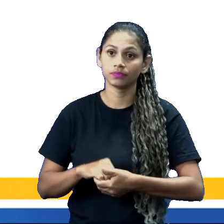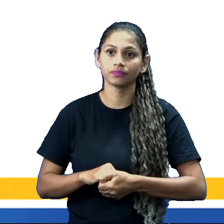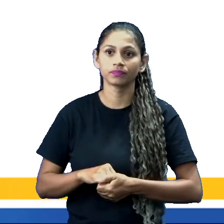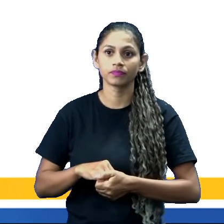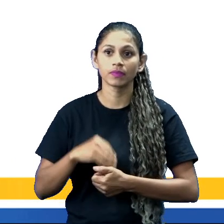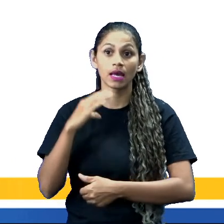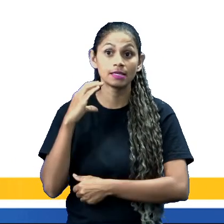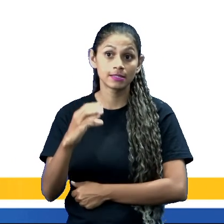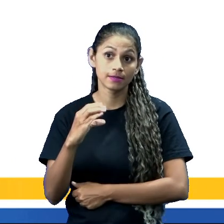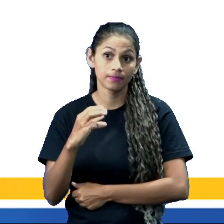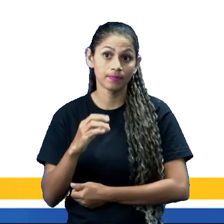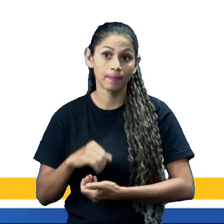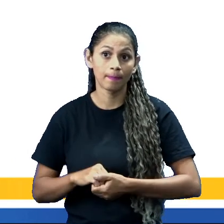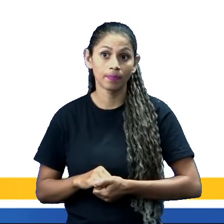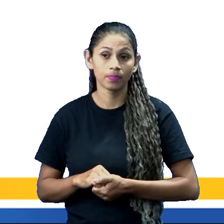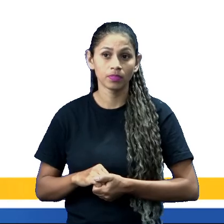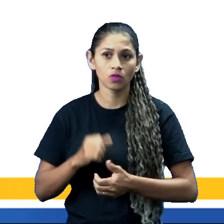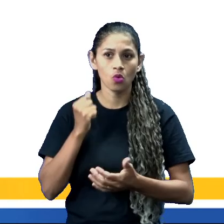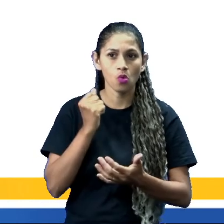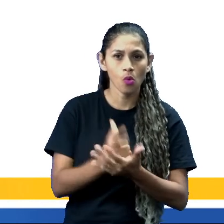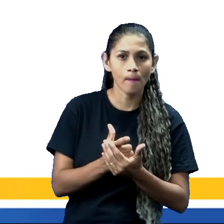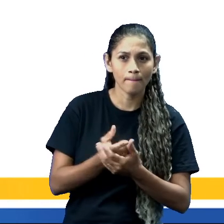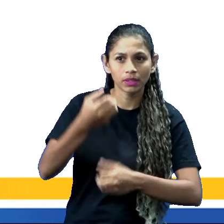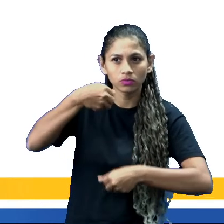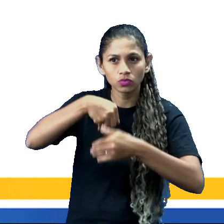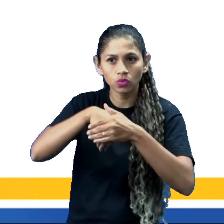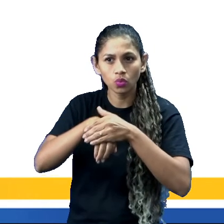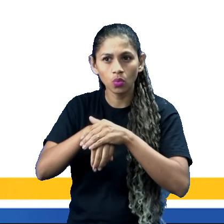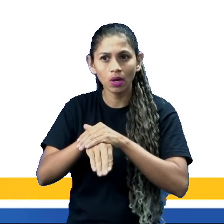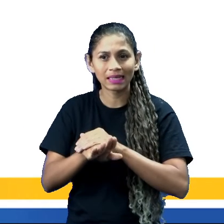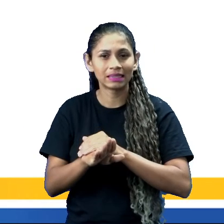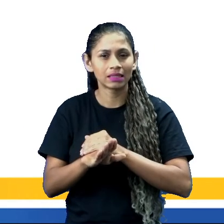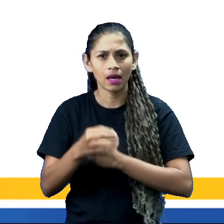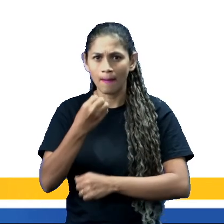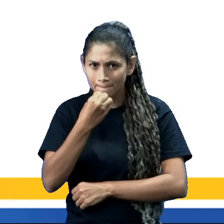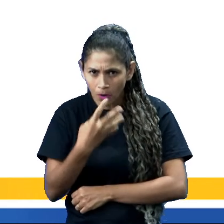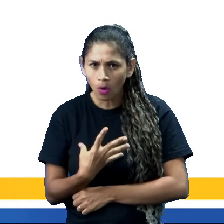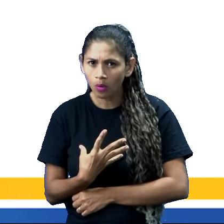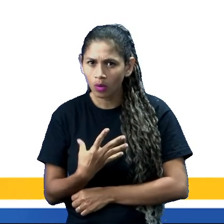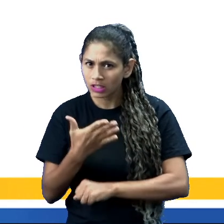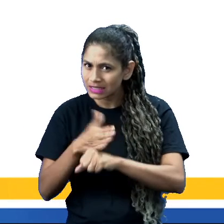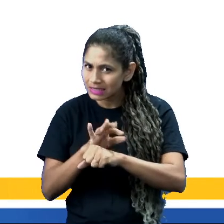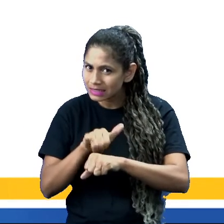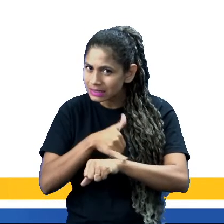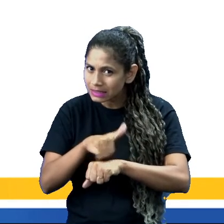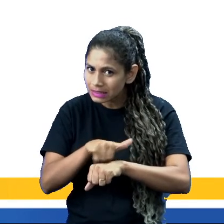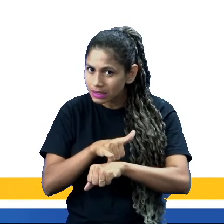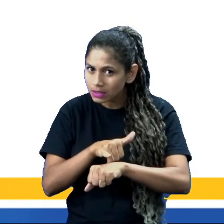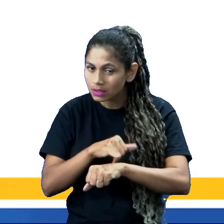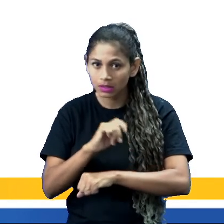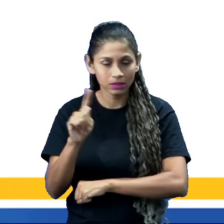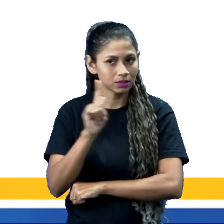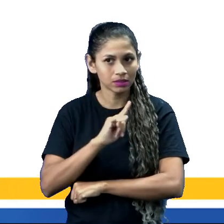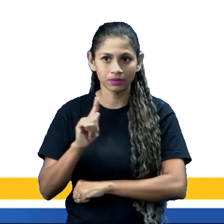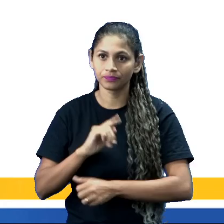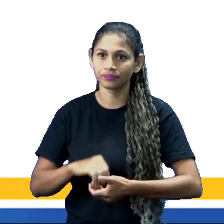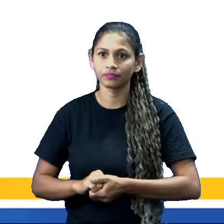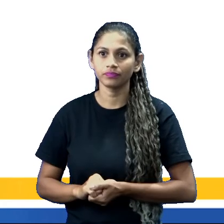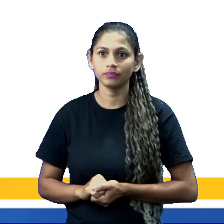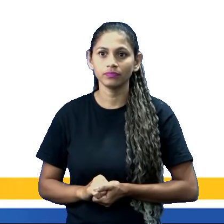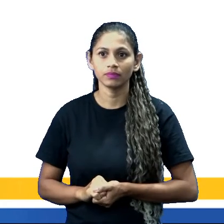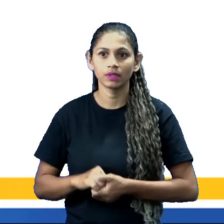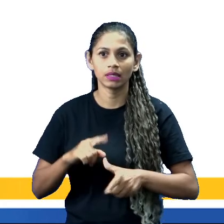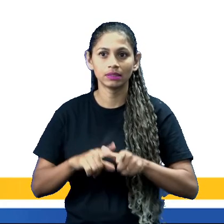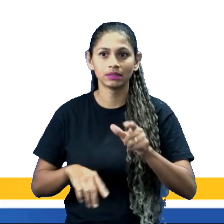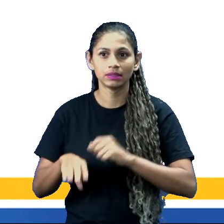C. Comprar e trocar reagentes em grande quantidade é uma boa estratégia? De forma alguma. Letra D. Resíduos